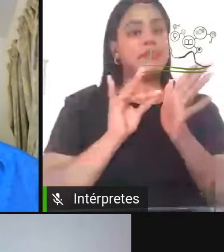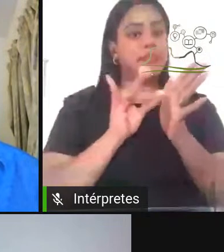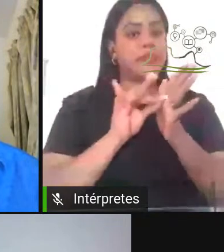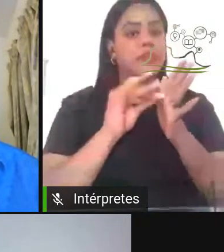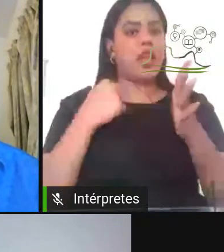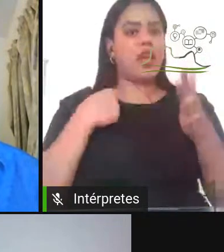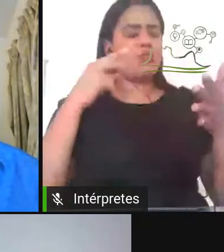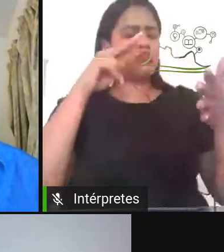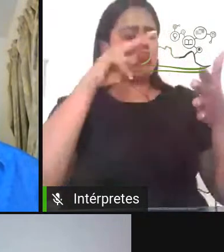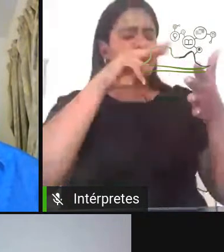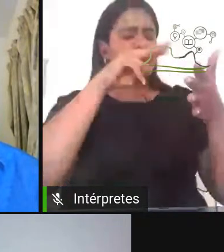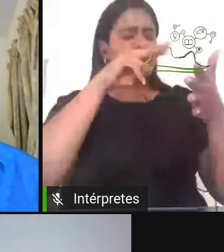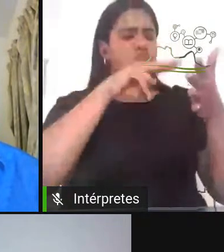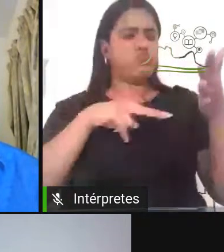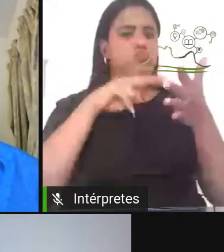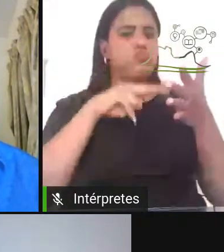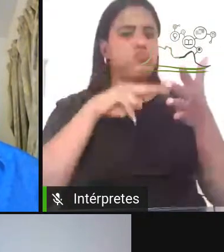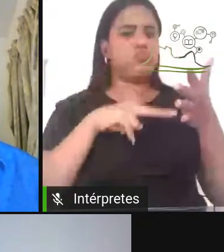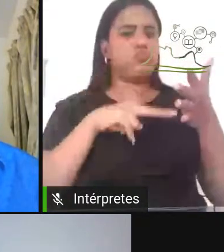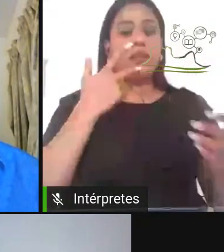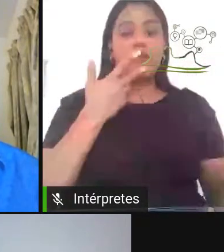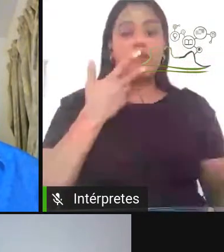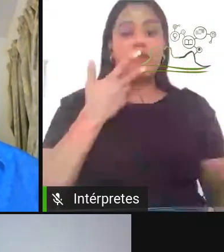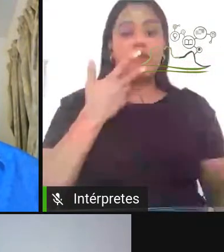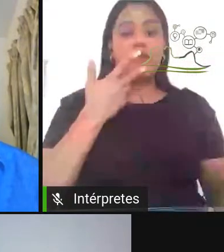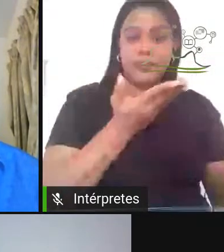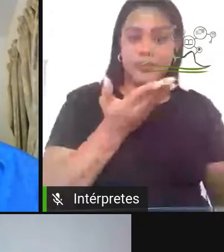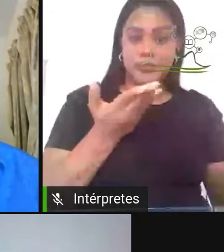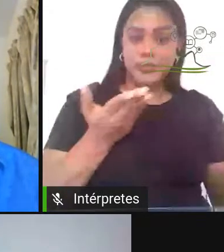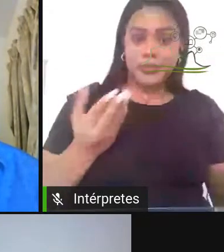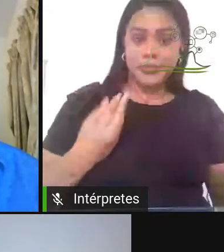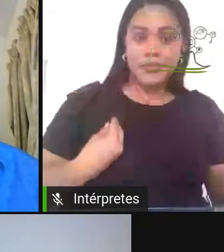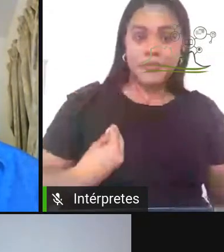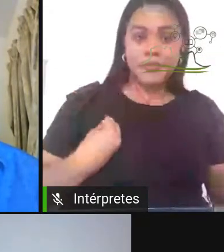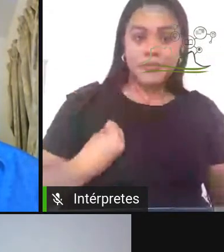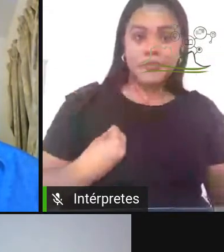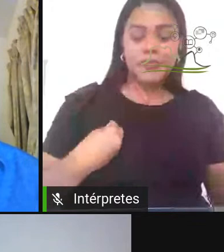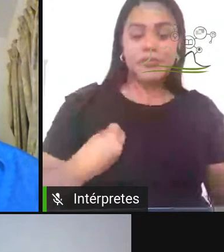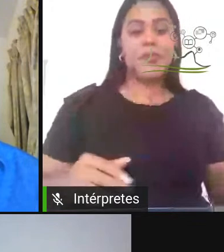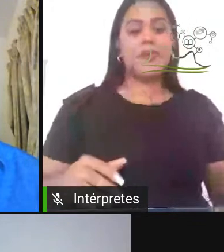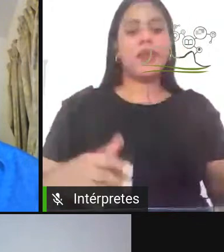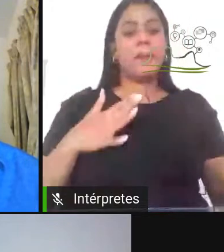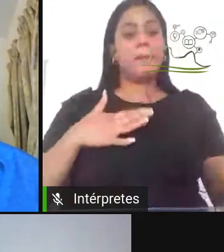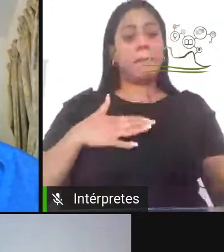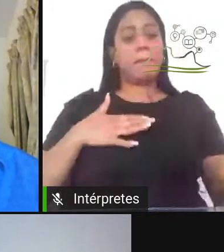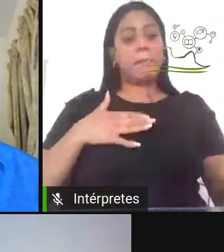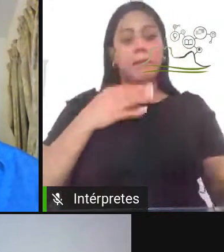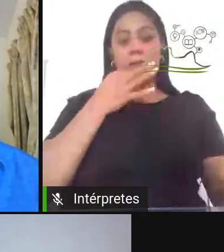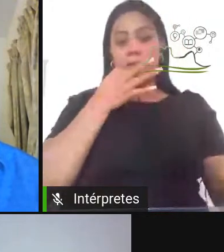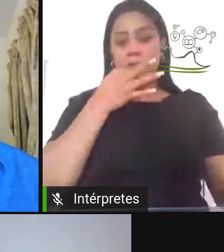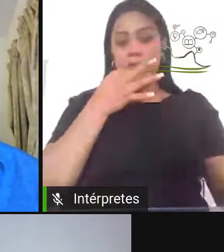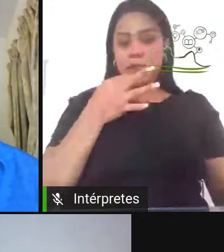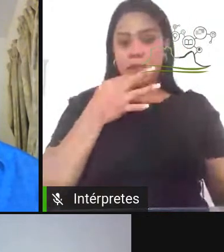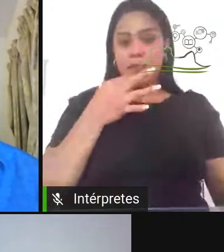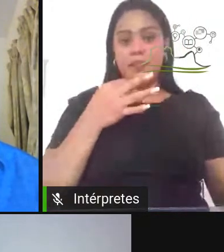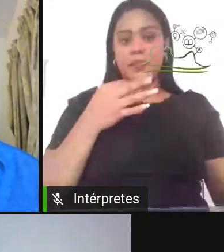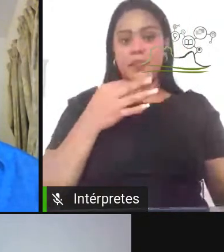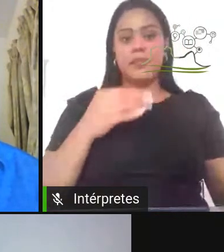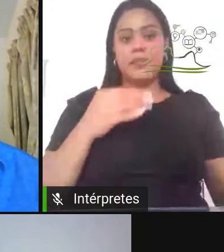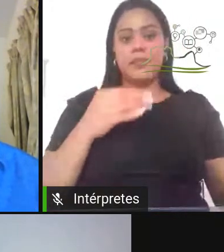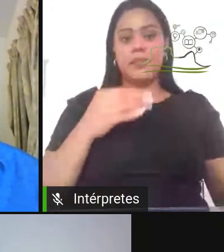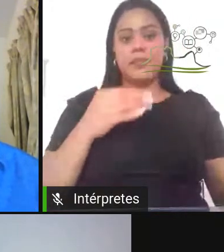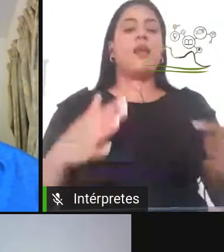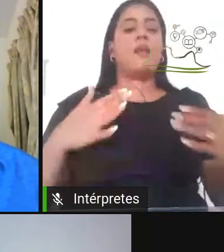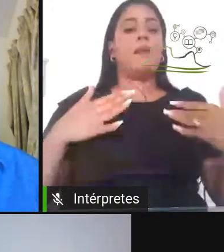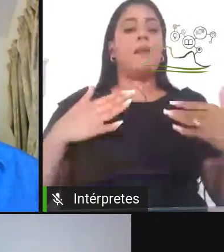colegas estão aqui a dizer. No meu caso particular, o que eu diria é que eu escrevo porque eu tenho ideias,